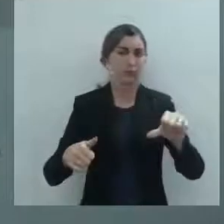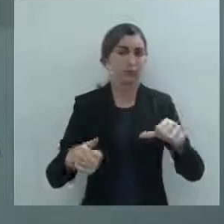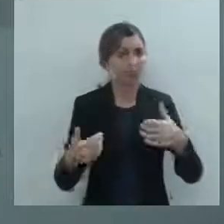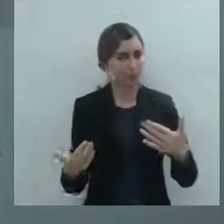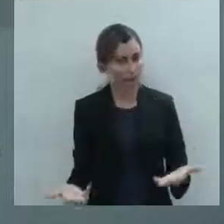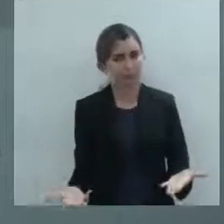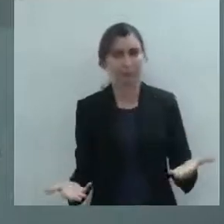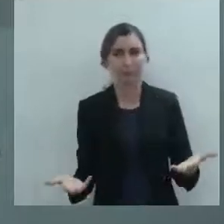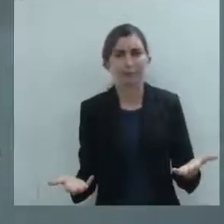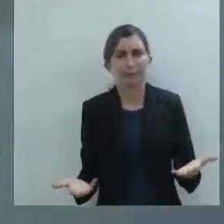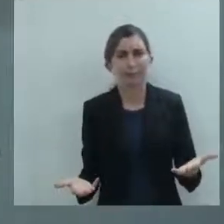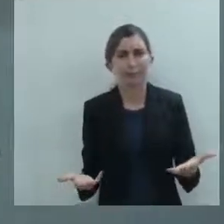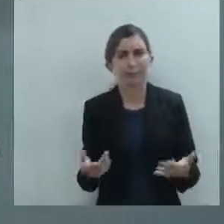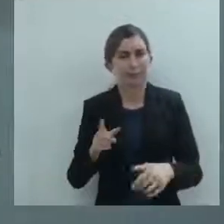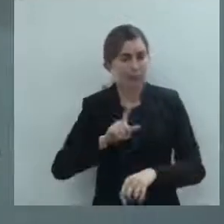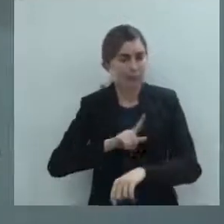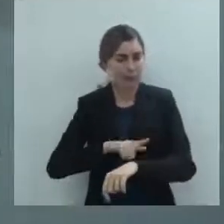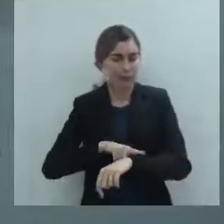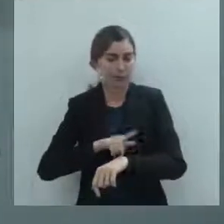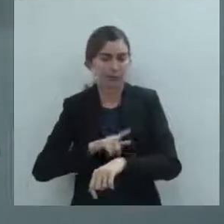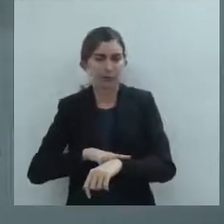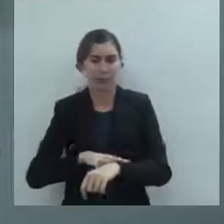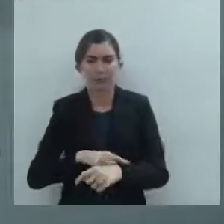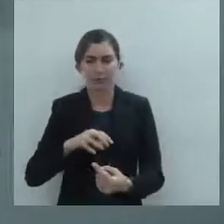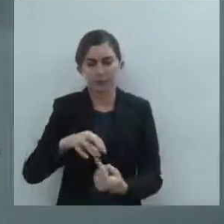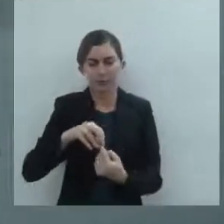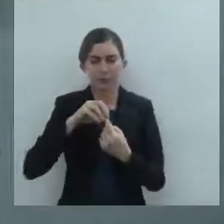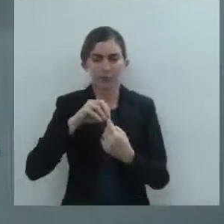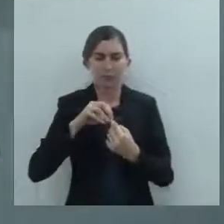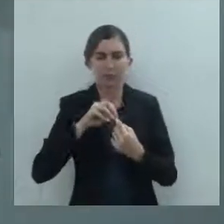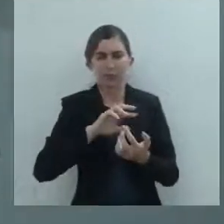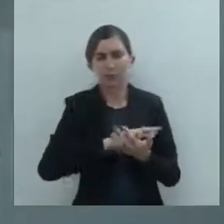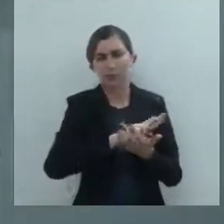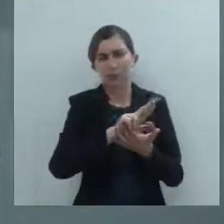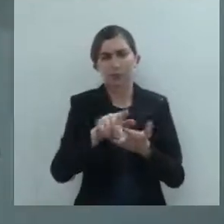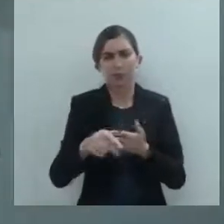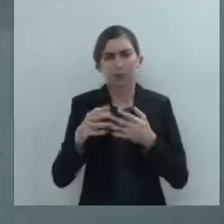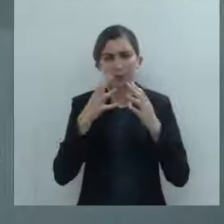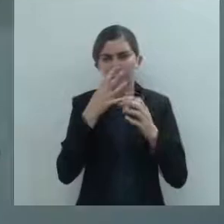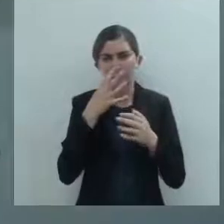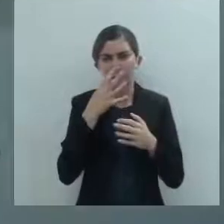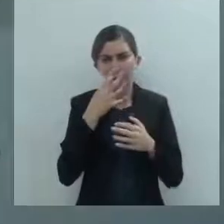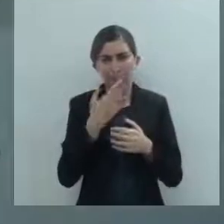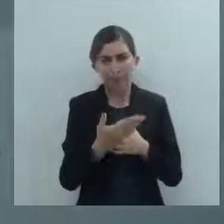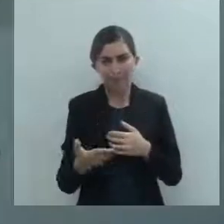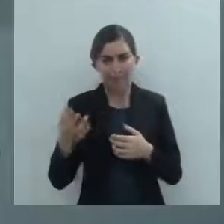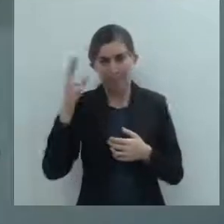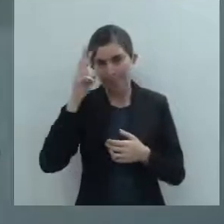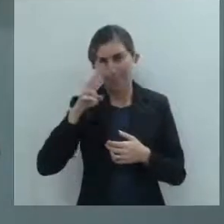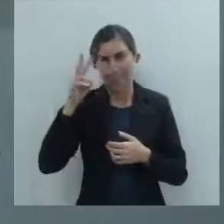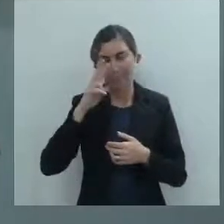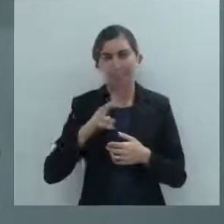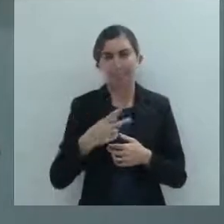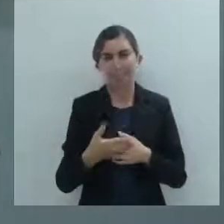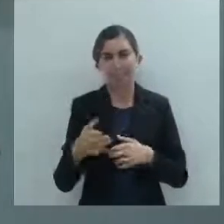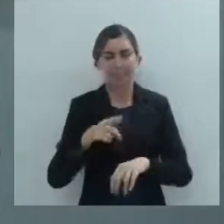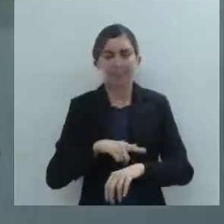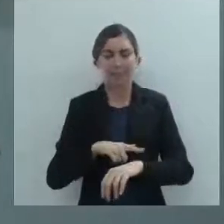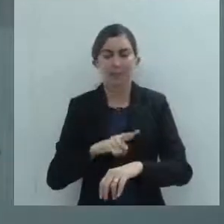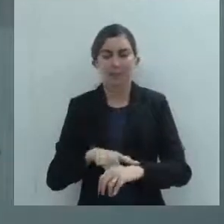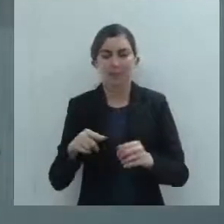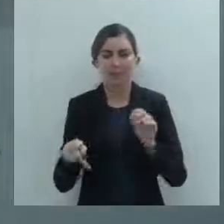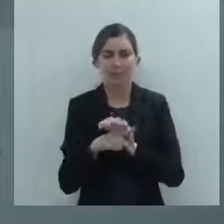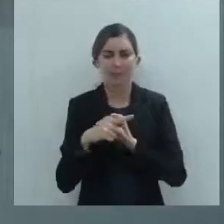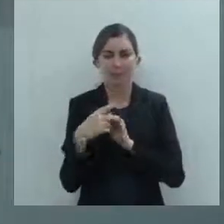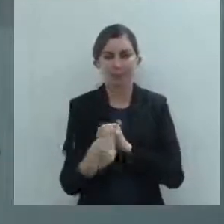é isso o tempo é um dos elementos a serem observados pelo Historiador tempo